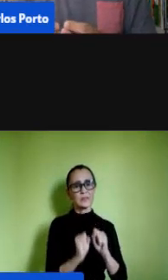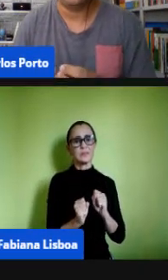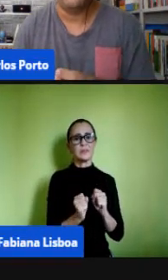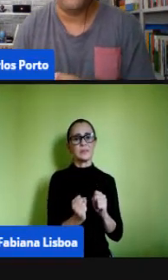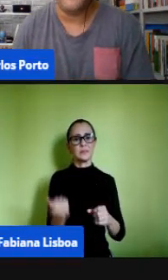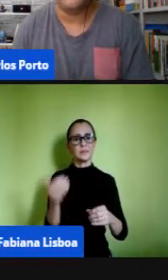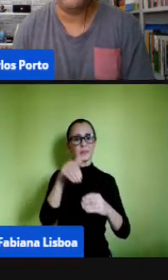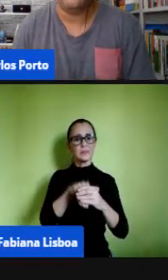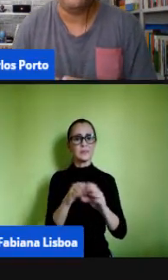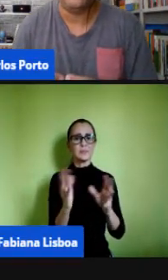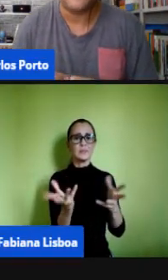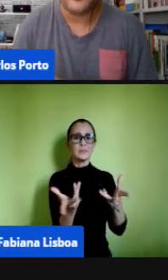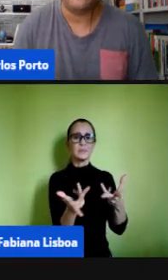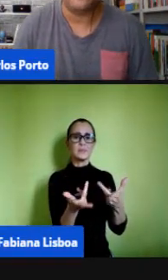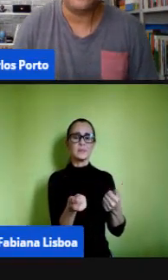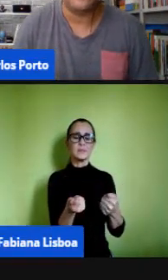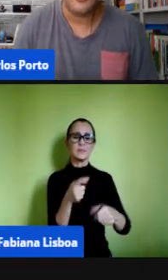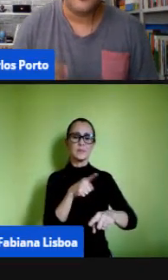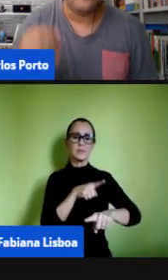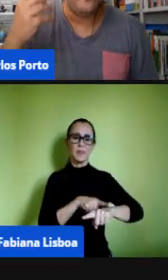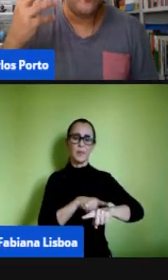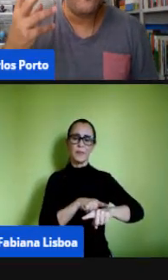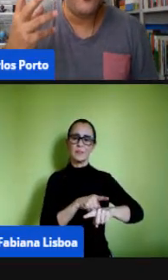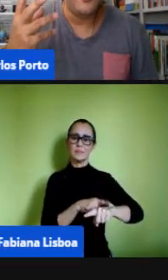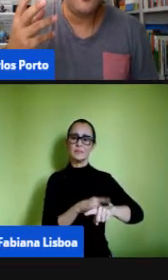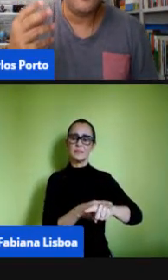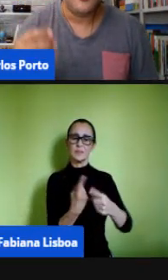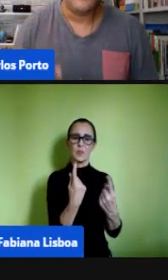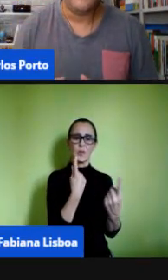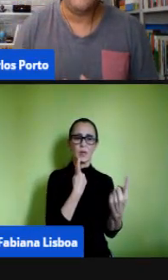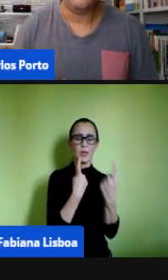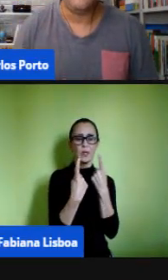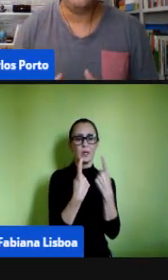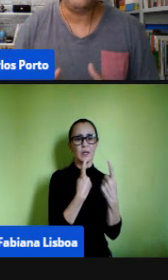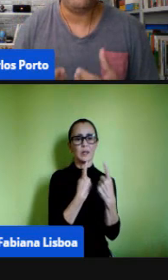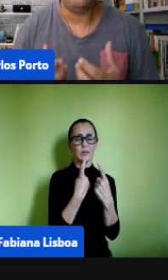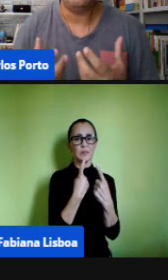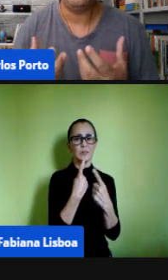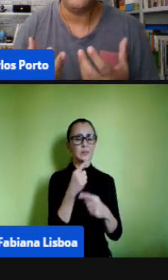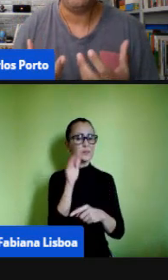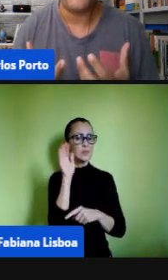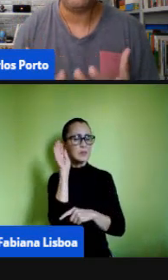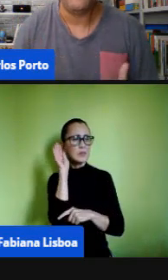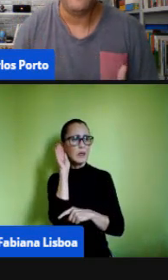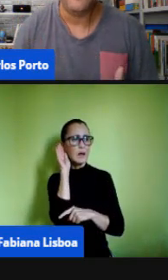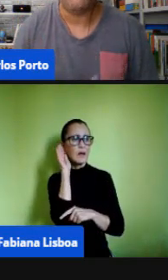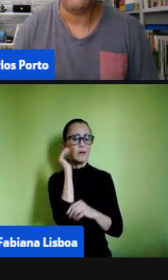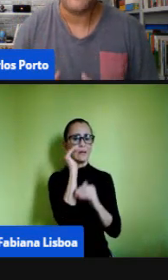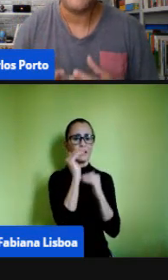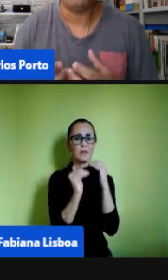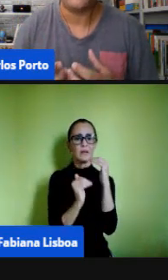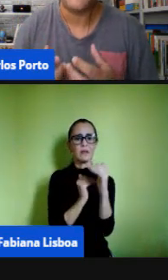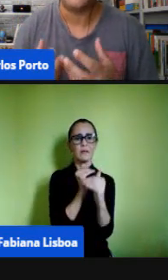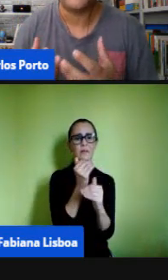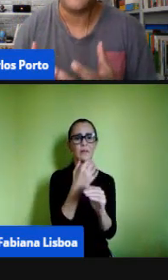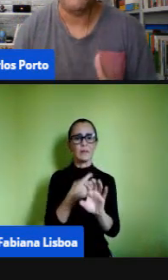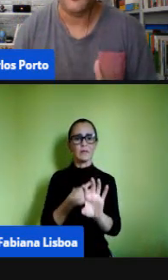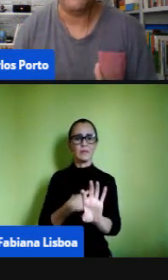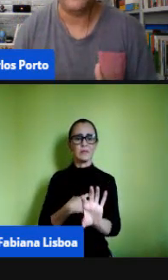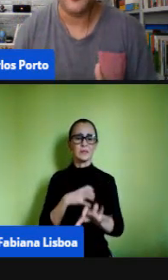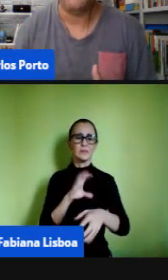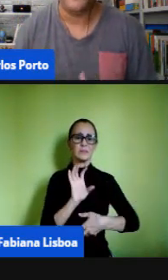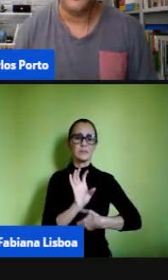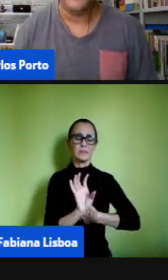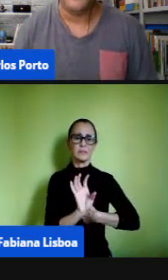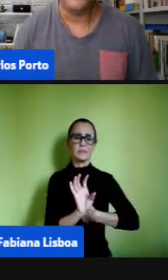os nossos momentos de diálogos, de ouvir e desenvolvermos a empatia, falar